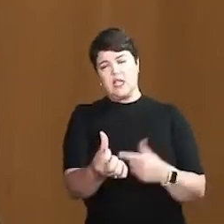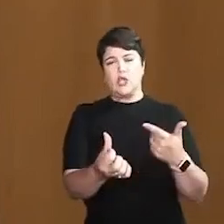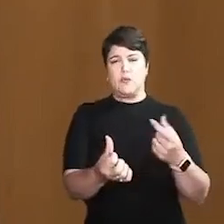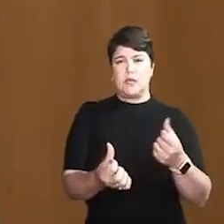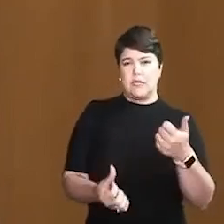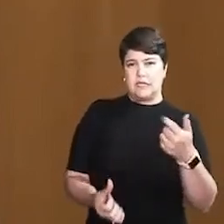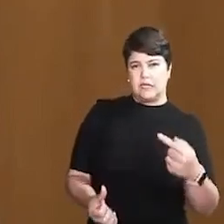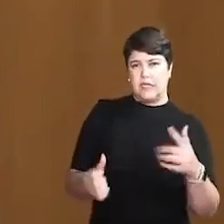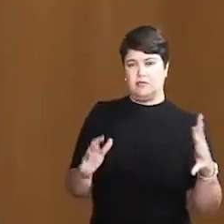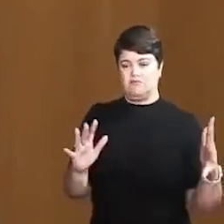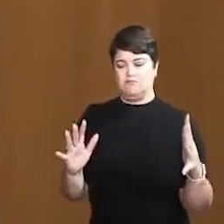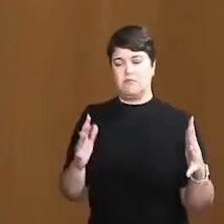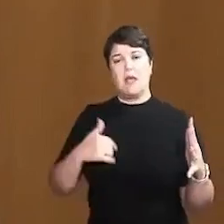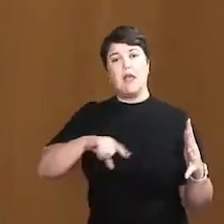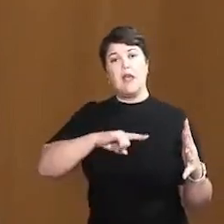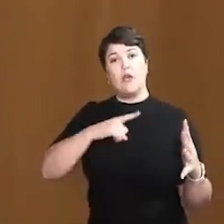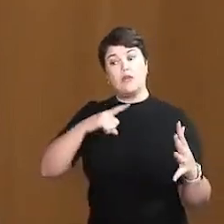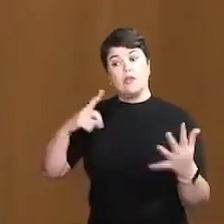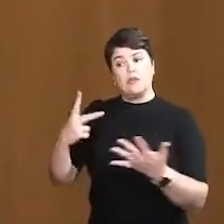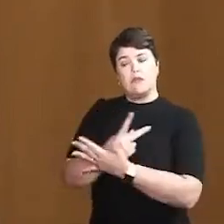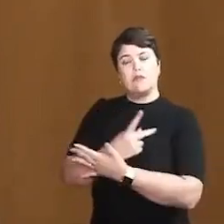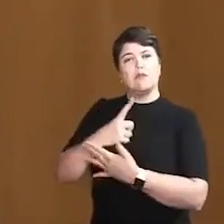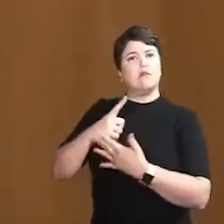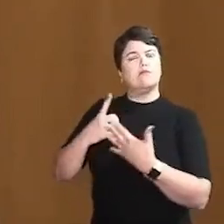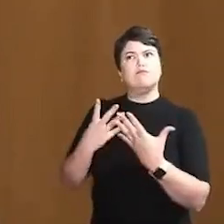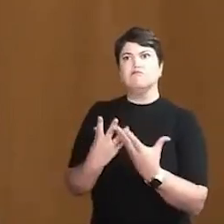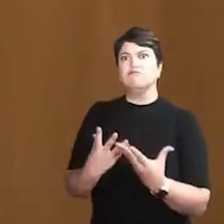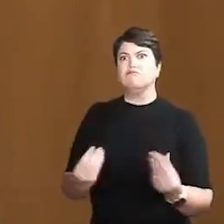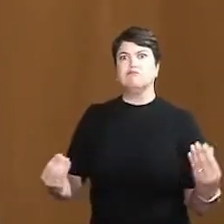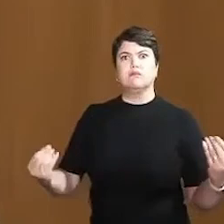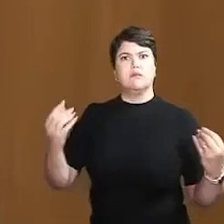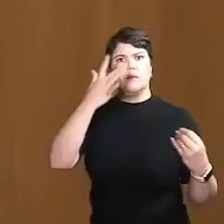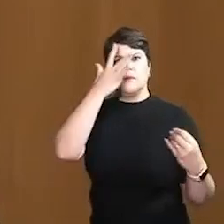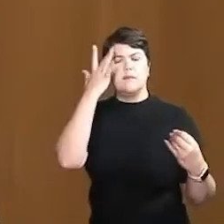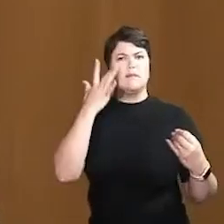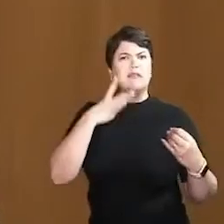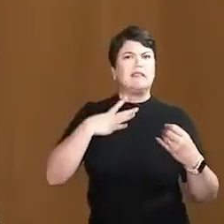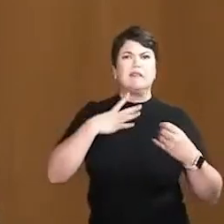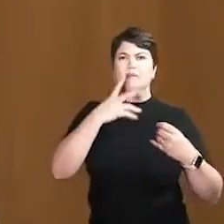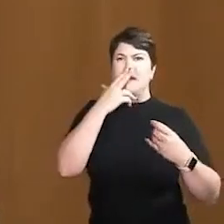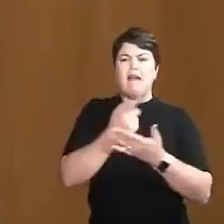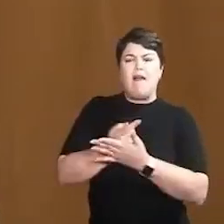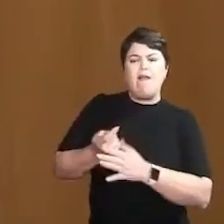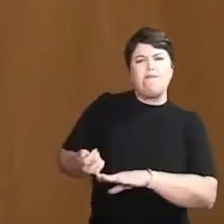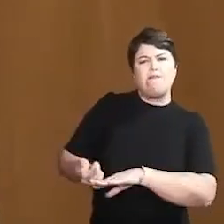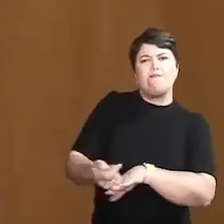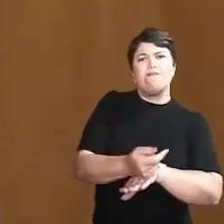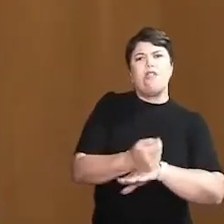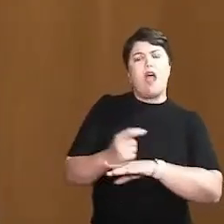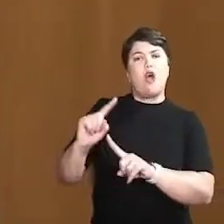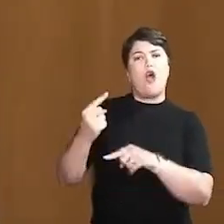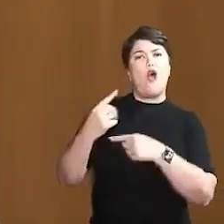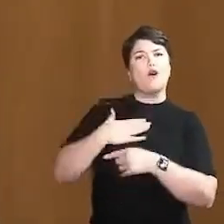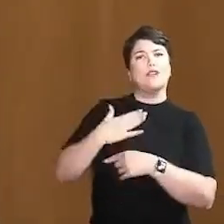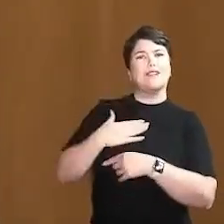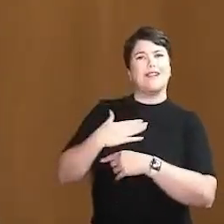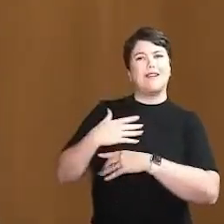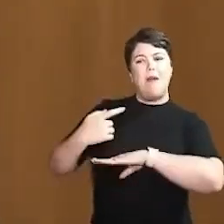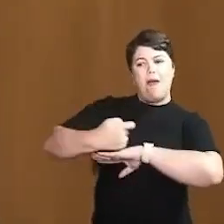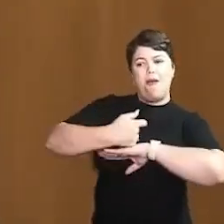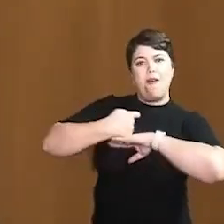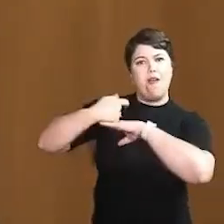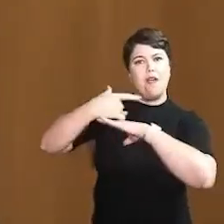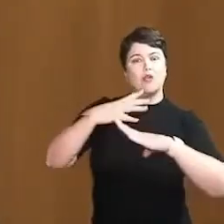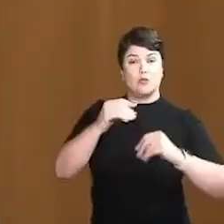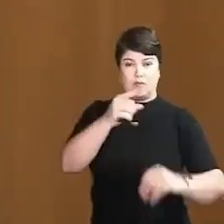2017 eu enfrentei uma Maré inesgotável de fake News de distorções e de mentiras vocês sabem